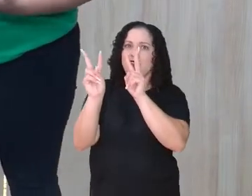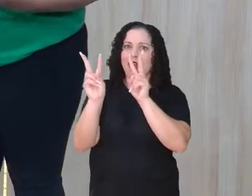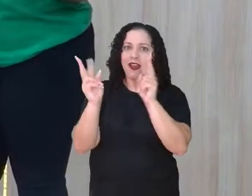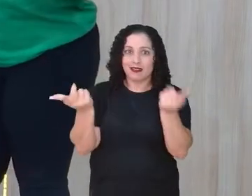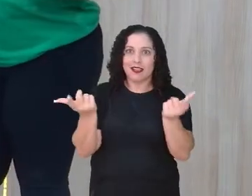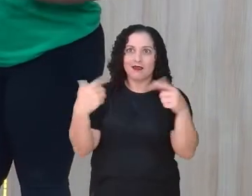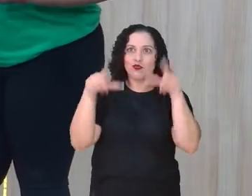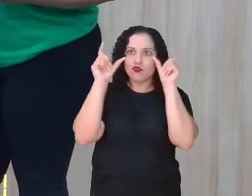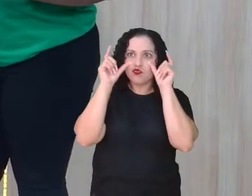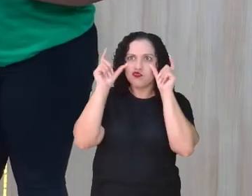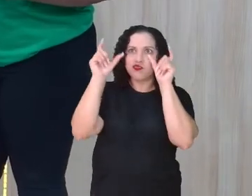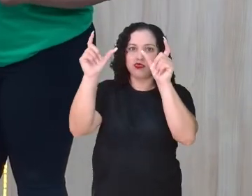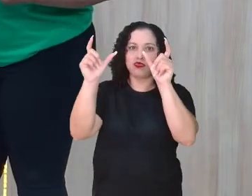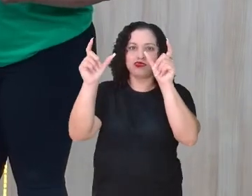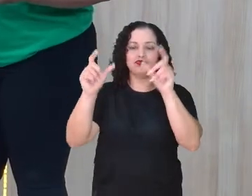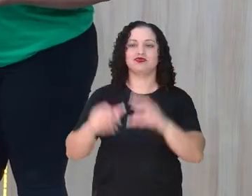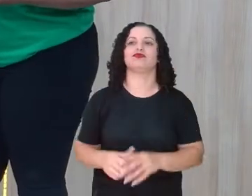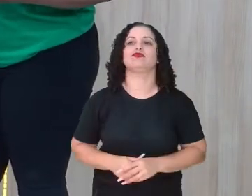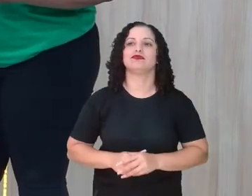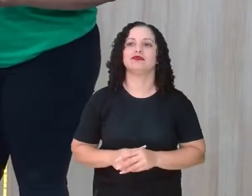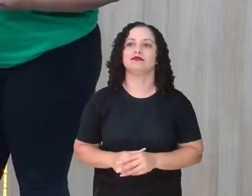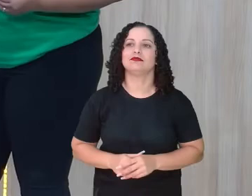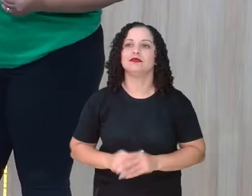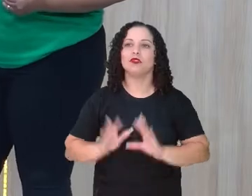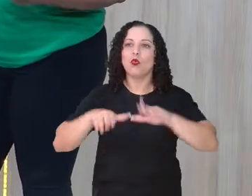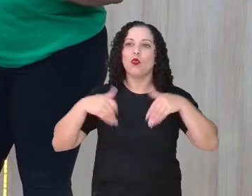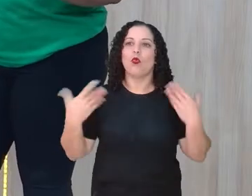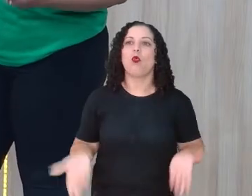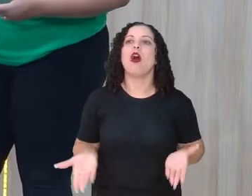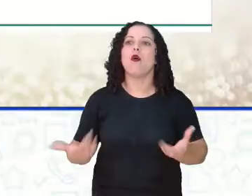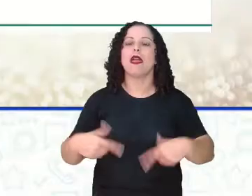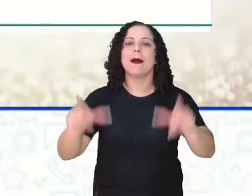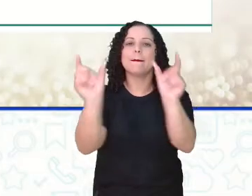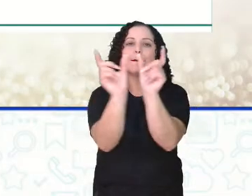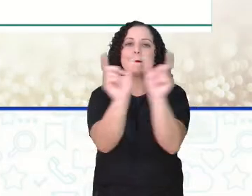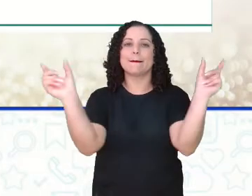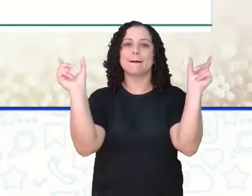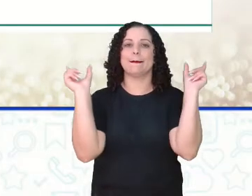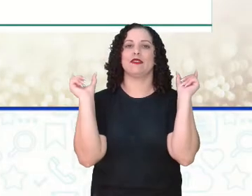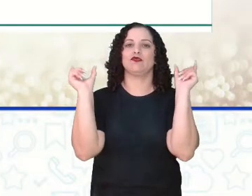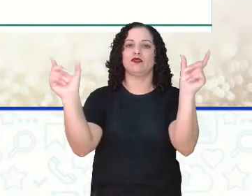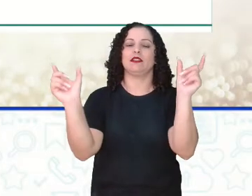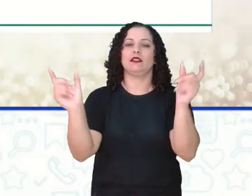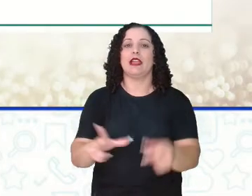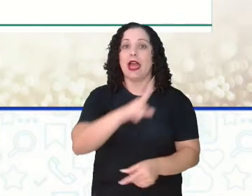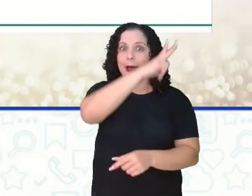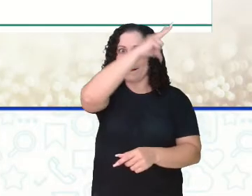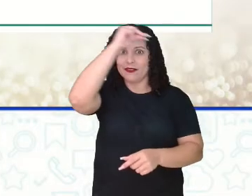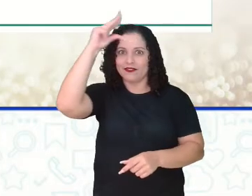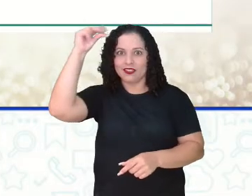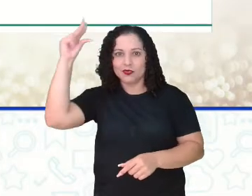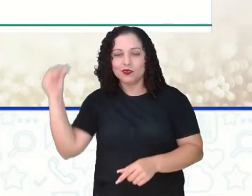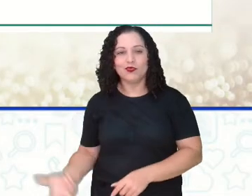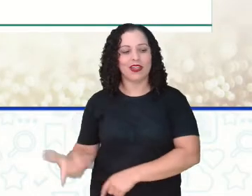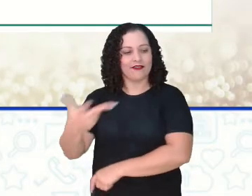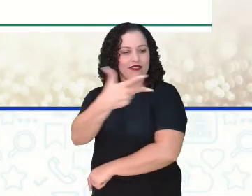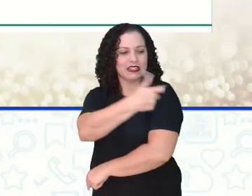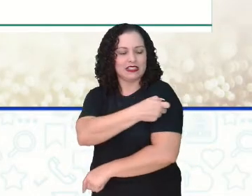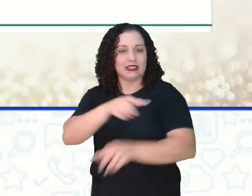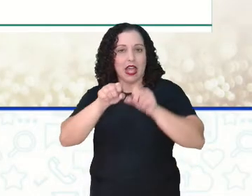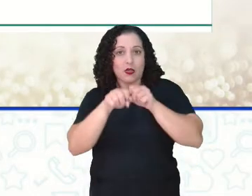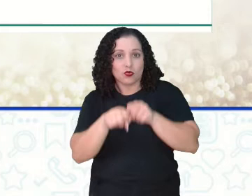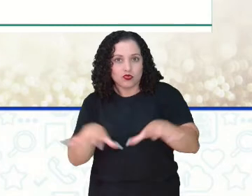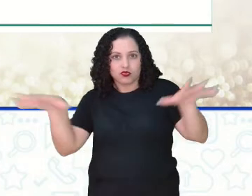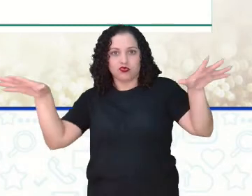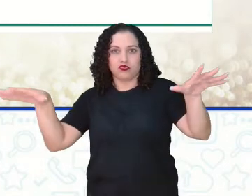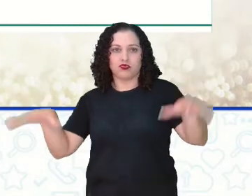certo? Então, qual é a manchete? Prefeitura do Recife amplia a vacinação infantil contra a Covid-19 para 28